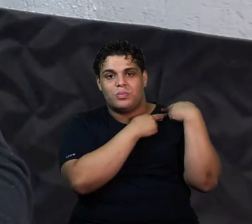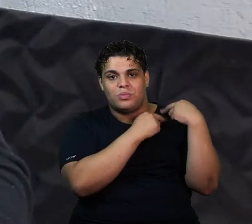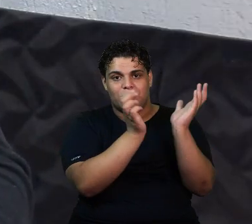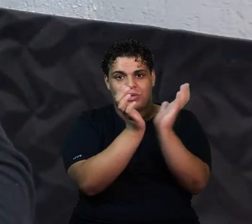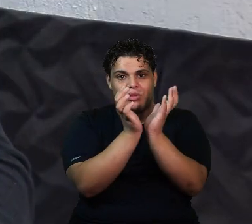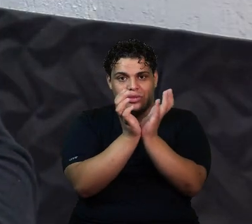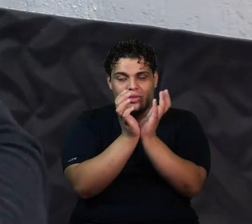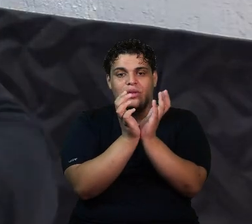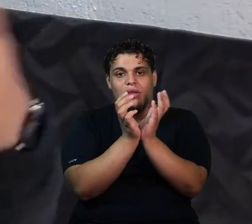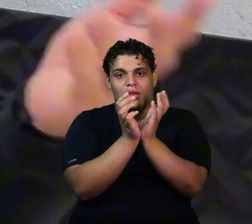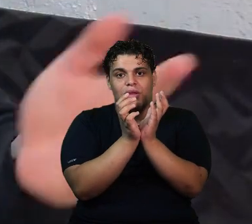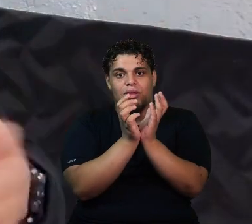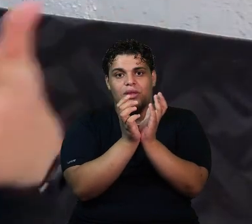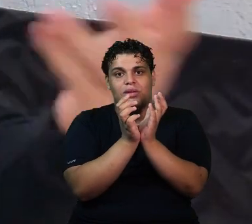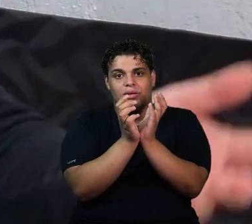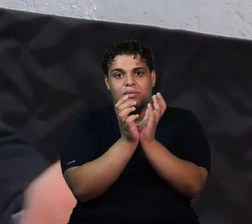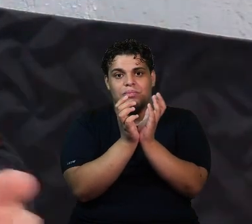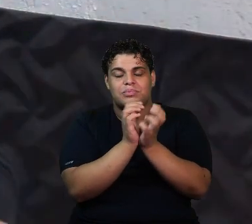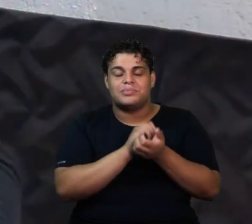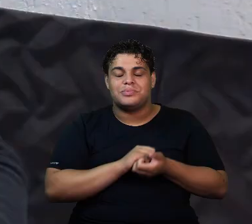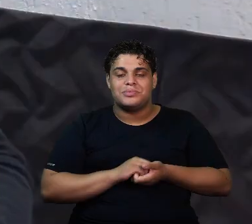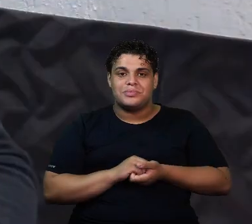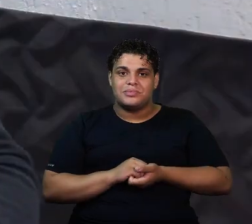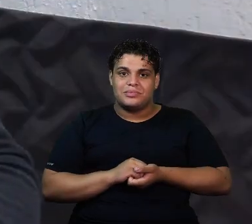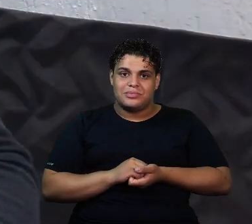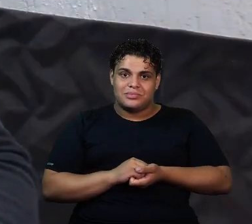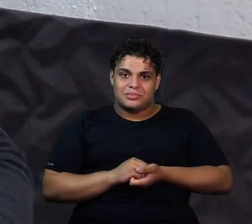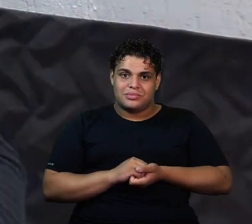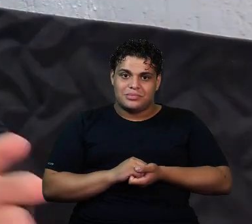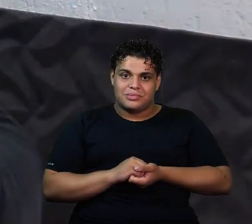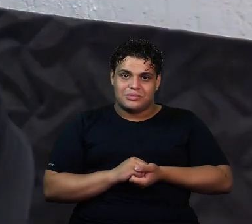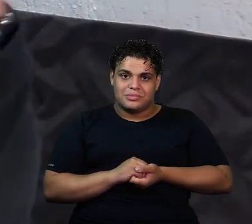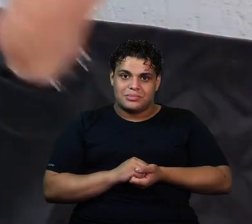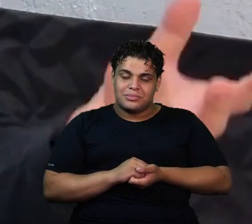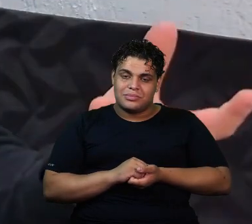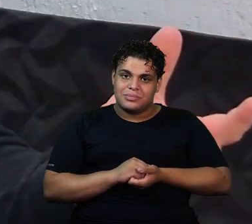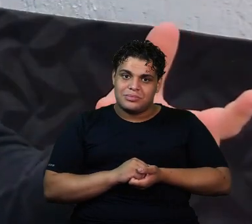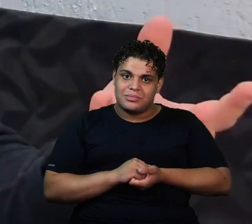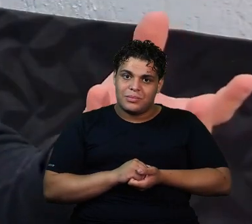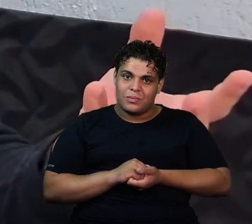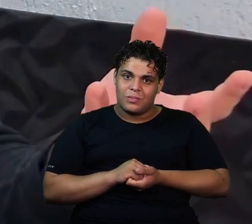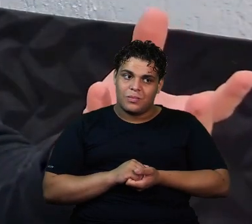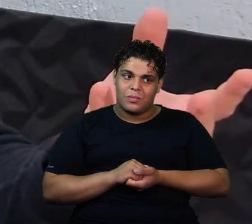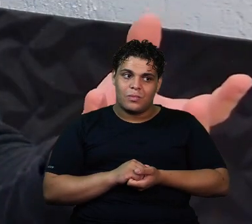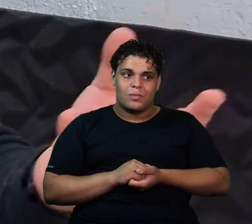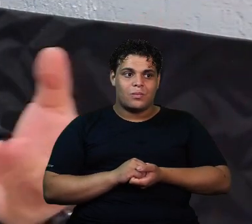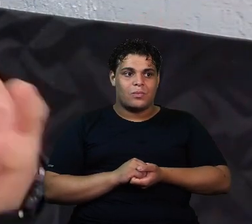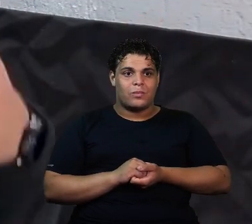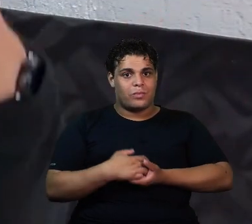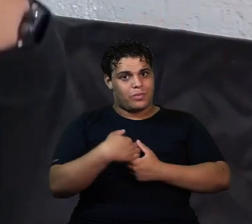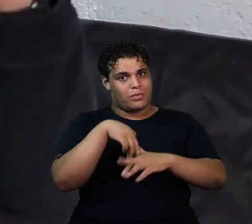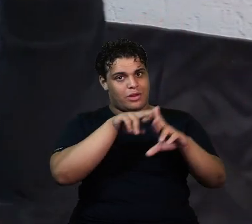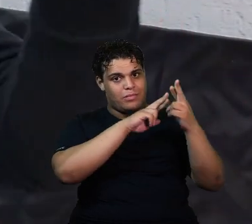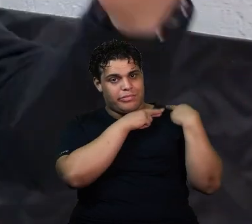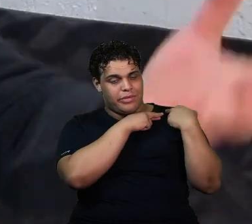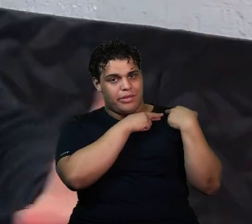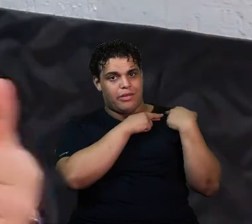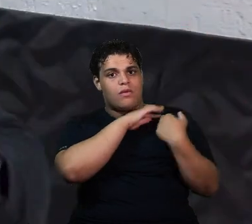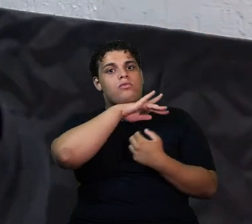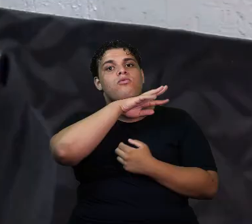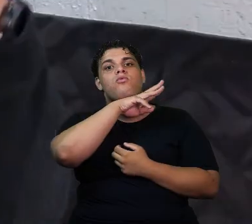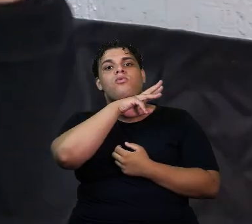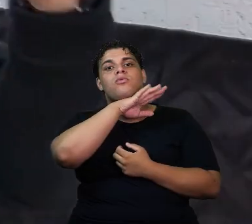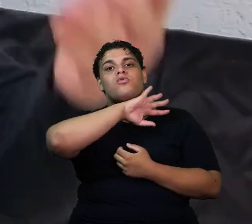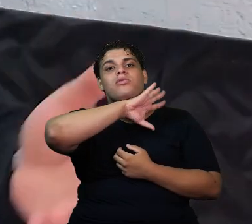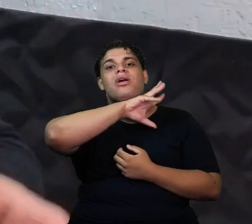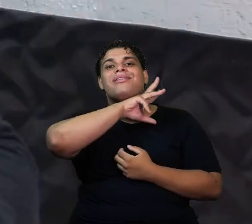Plásticos, capitaneada, né? Pelo Bolhão e o Sargento Canudo, e a representação dos animais marinhos, né, que são os